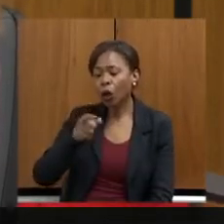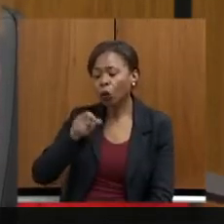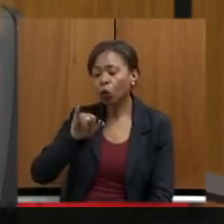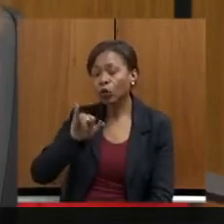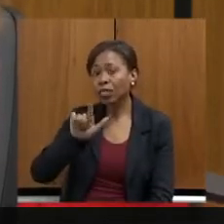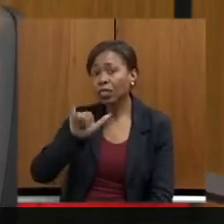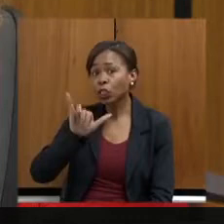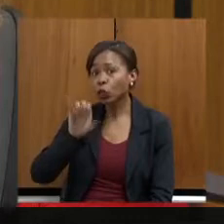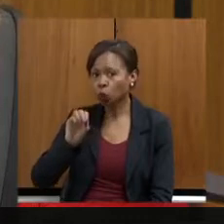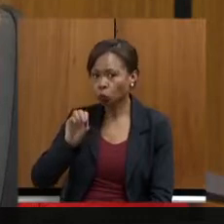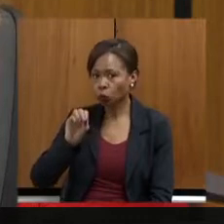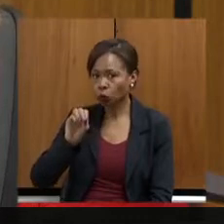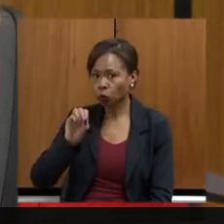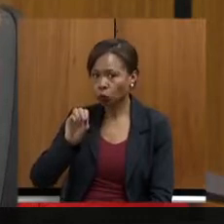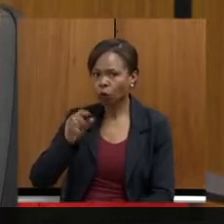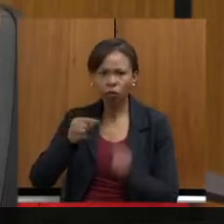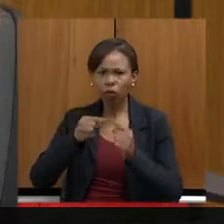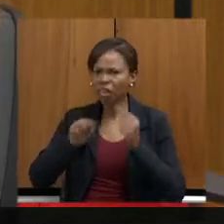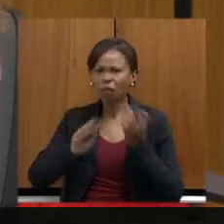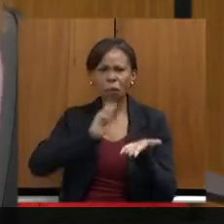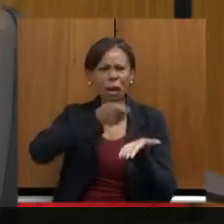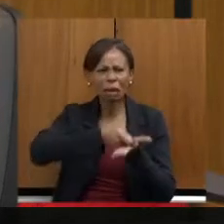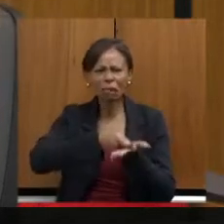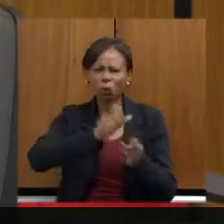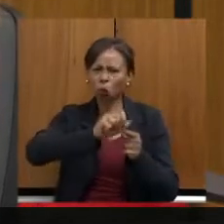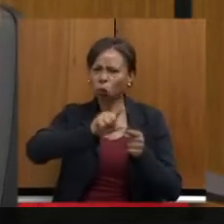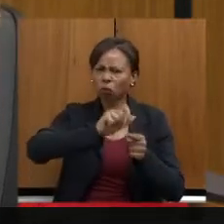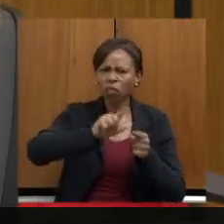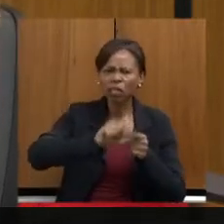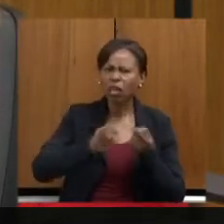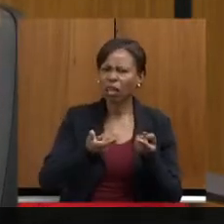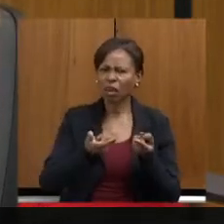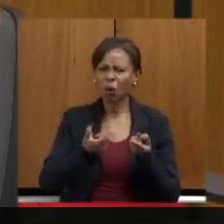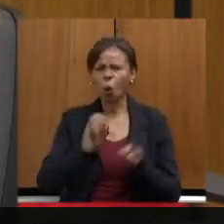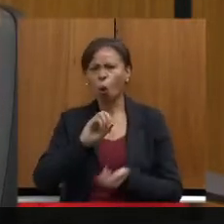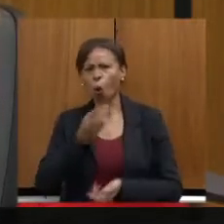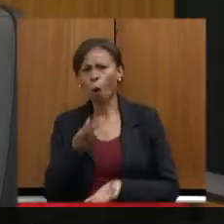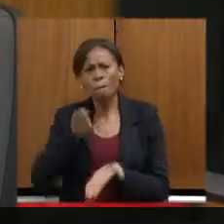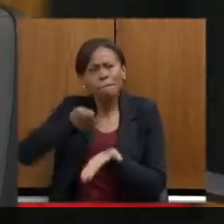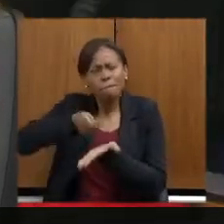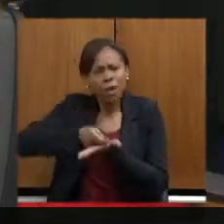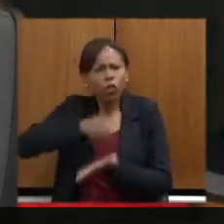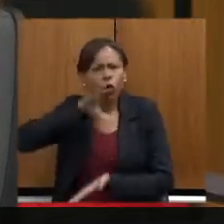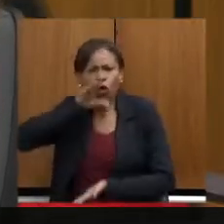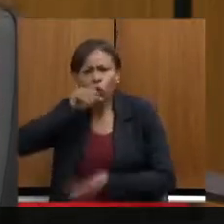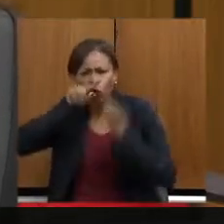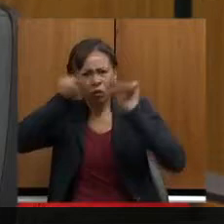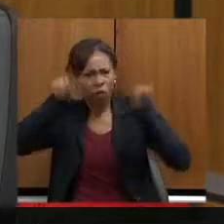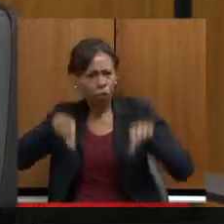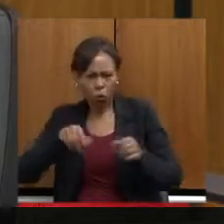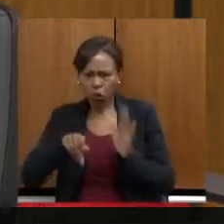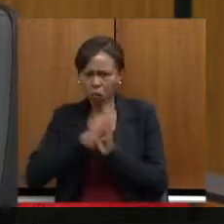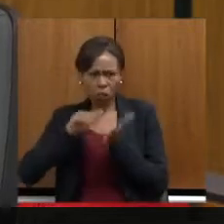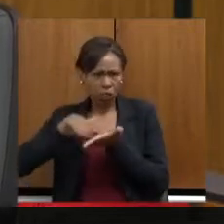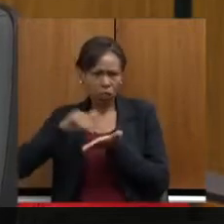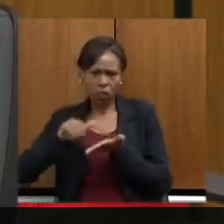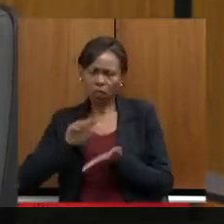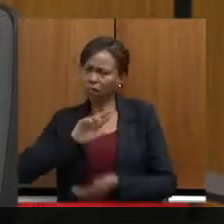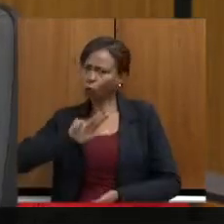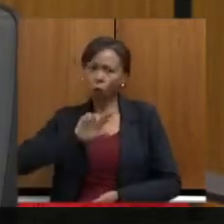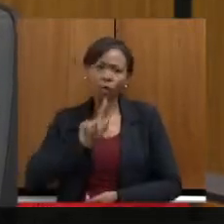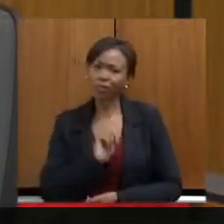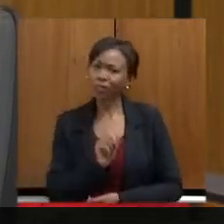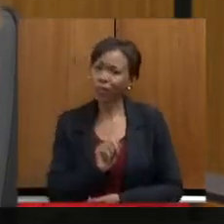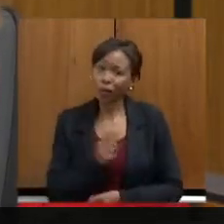errada né tem nada a ver com o pagamento de aluguel nem para o pagamento de servidor da da secretaria né até porque